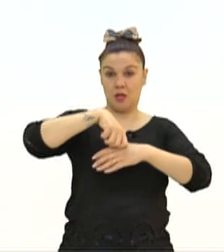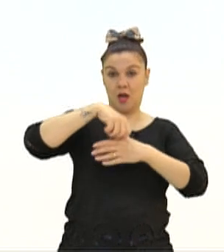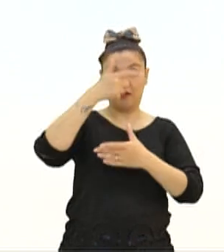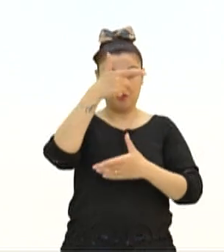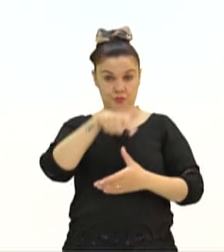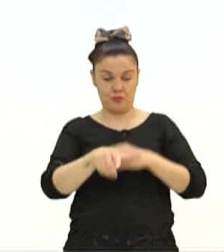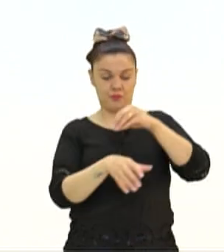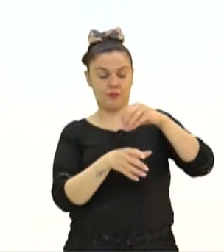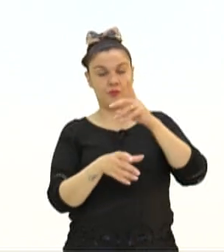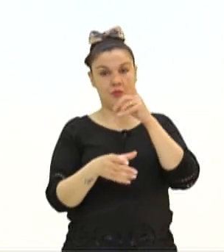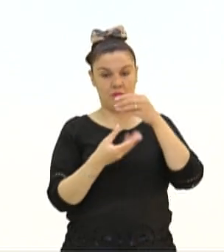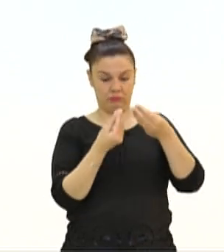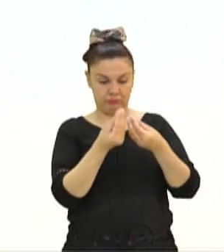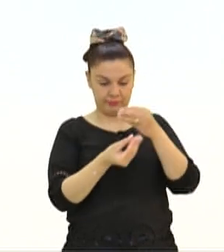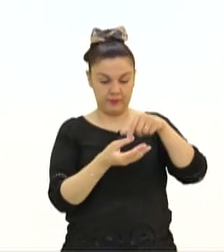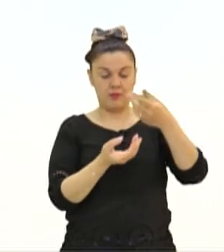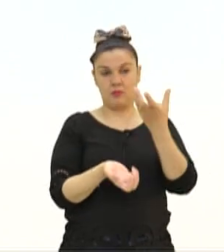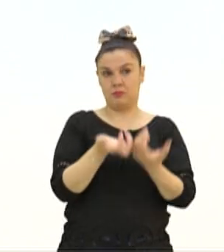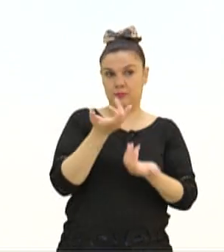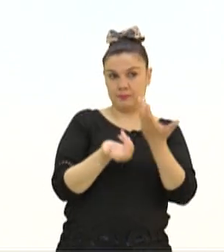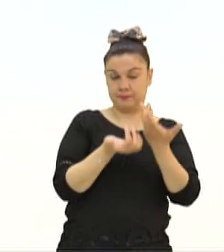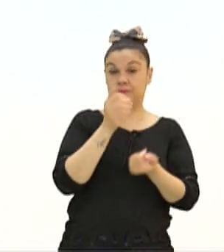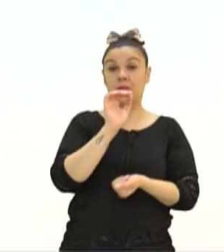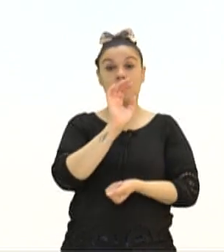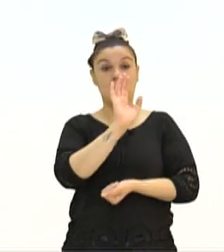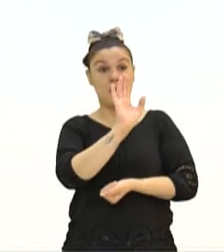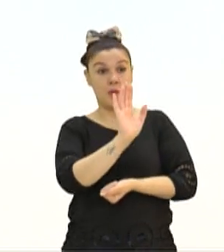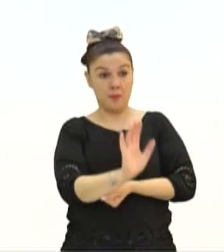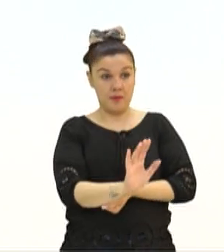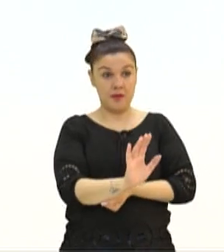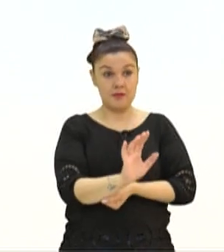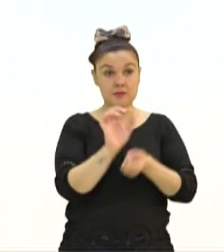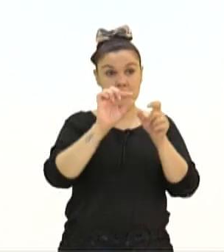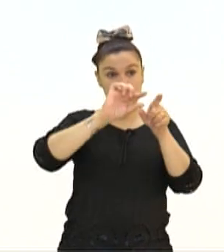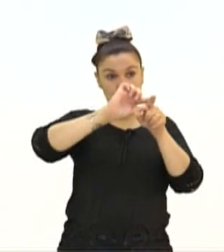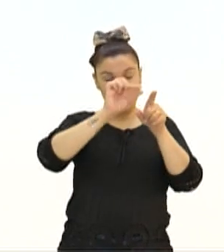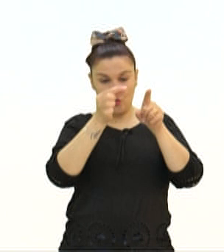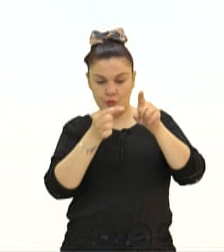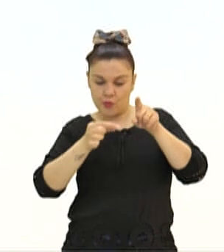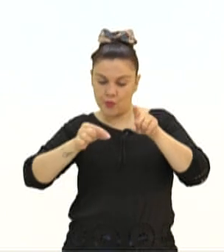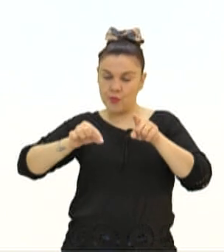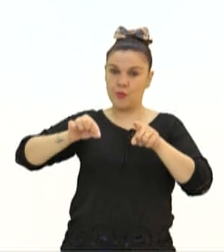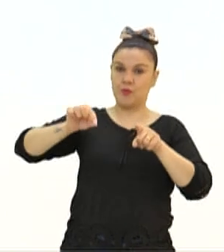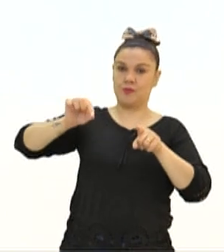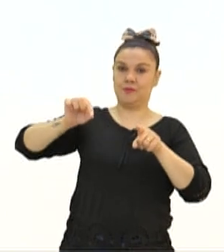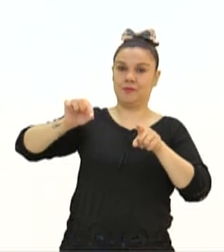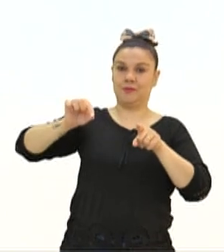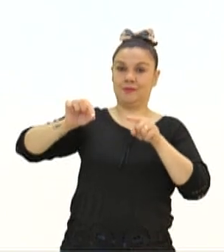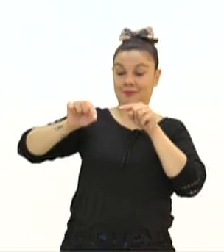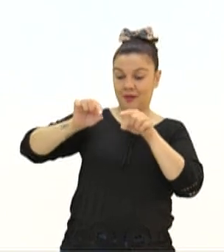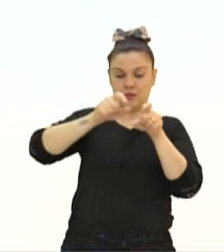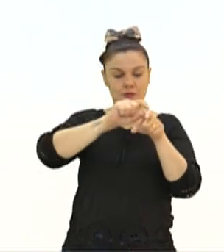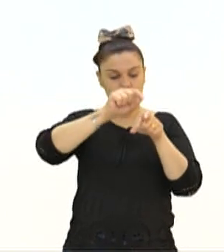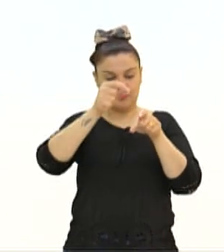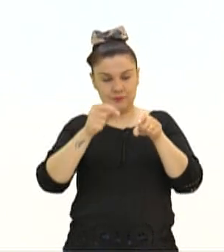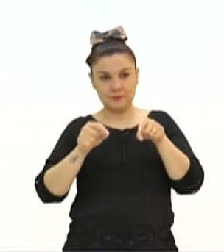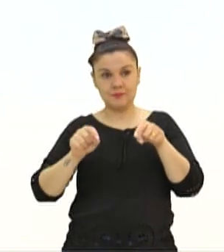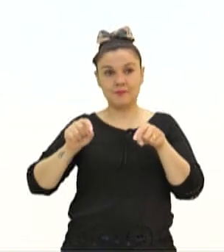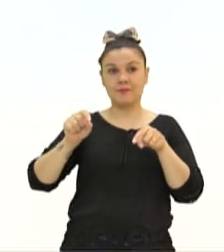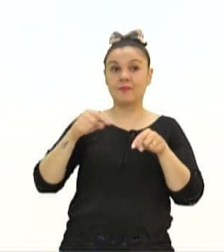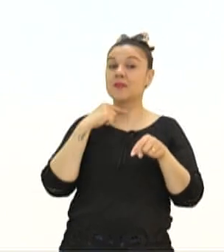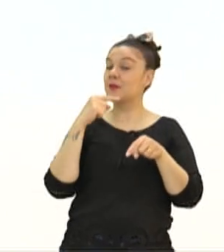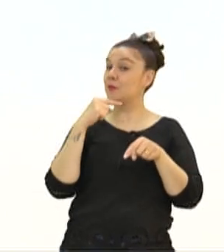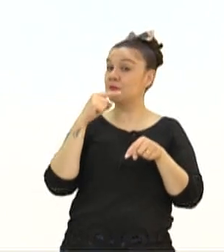de um frasco e ferveu. Só que ele colocou uma corvinha nesse frasco. E aí essa corvinha